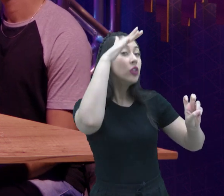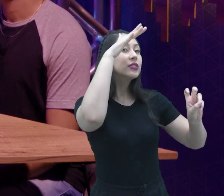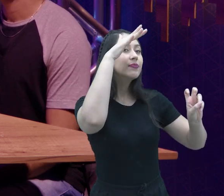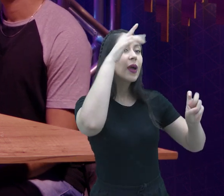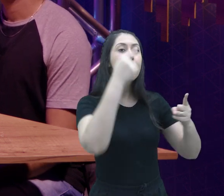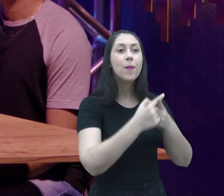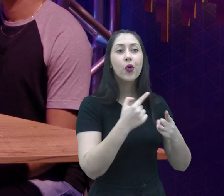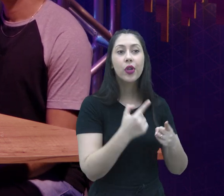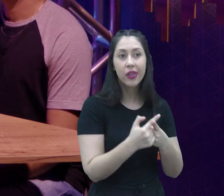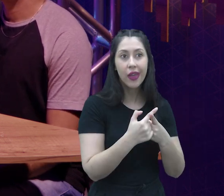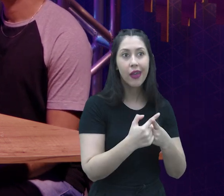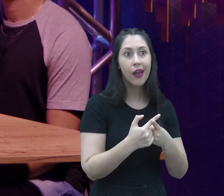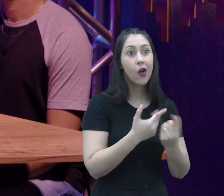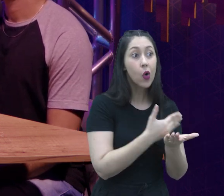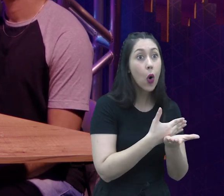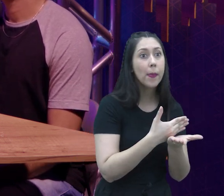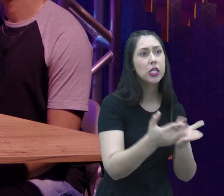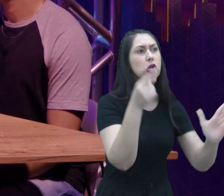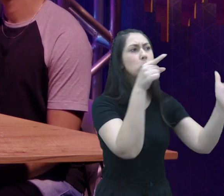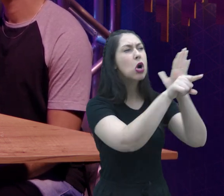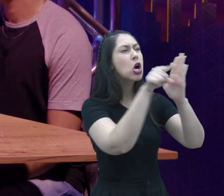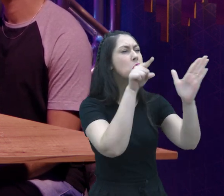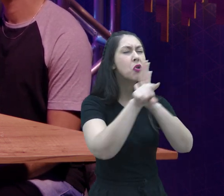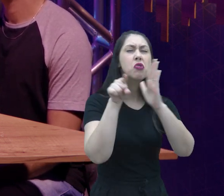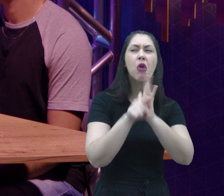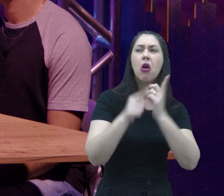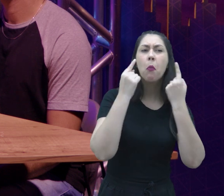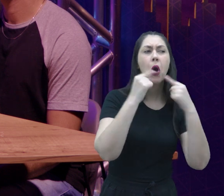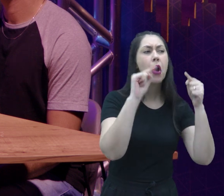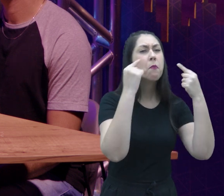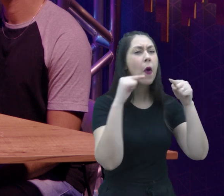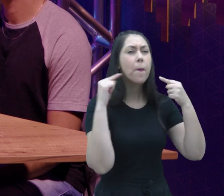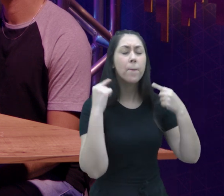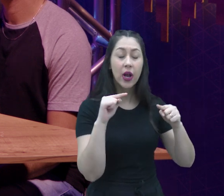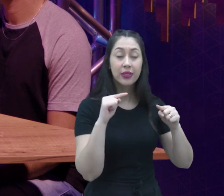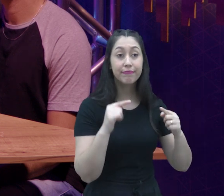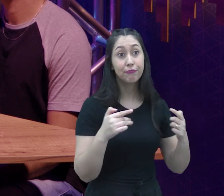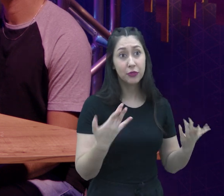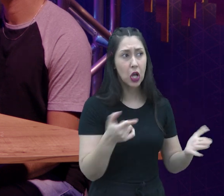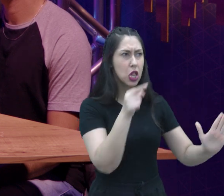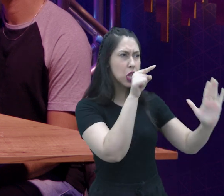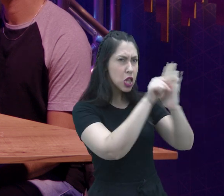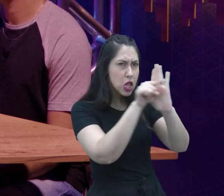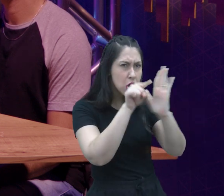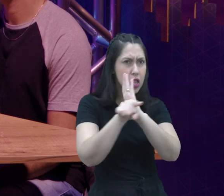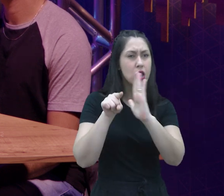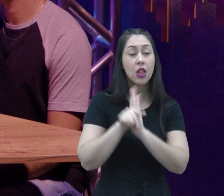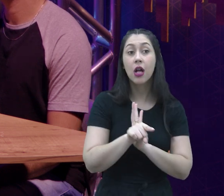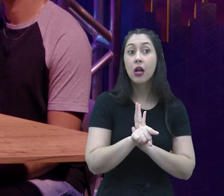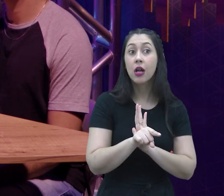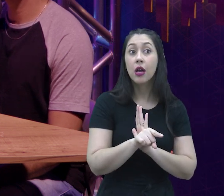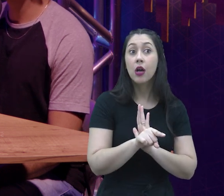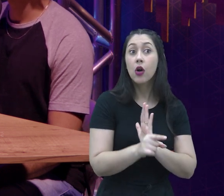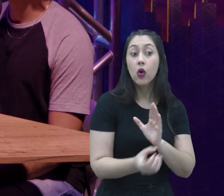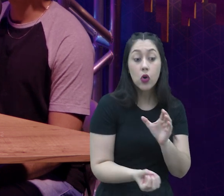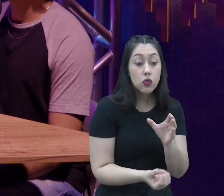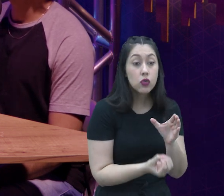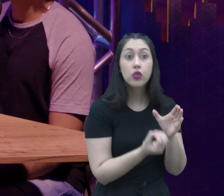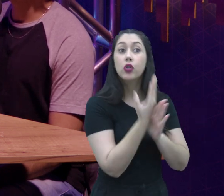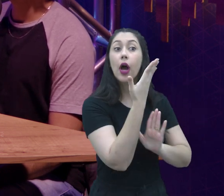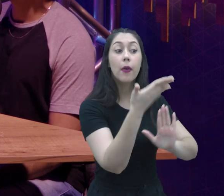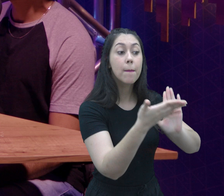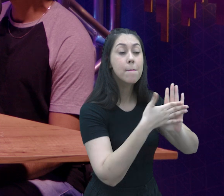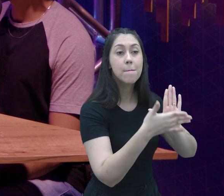havia a soberania dos monarcas absolutistas à época, quando despontou o iluminismo. Esse questionamento levou à formulação,